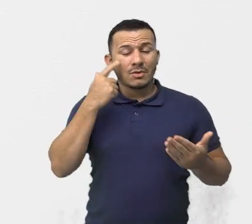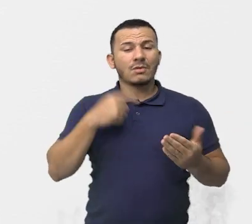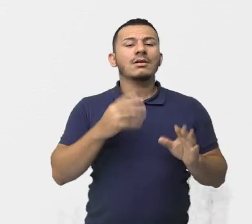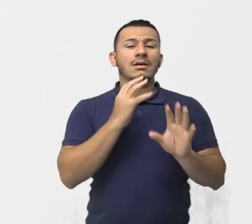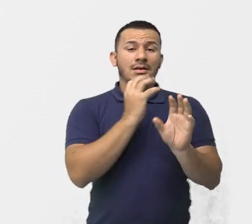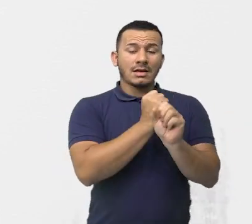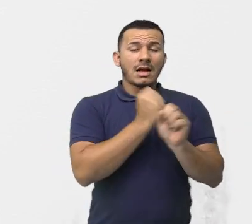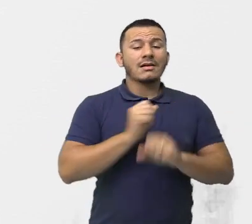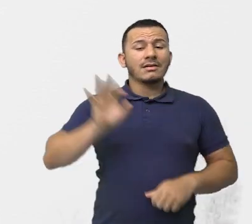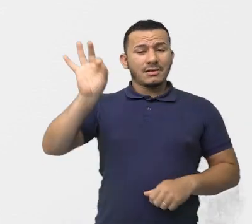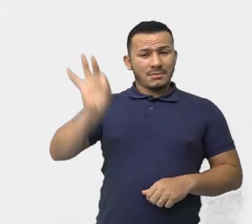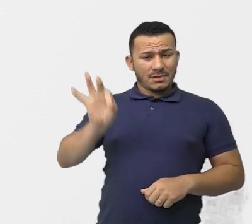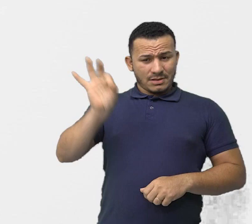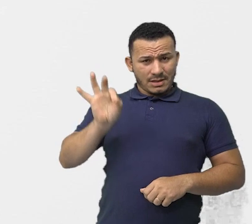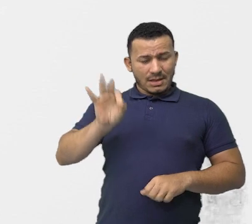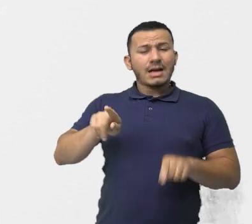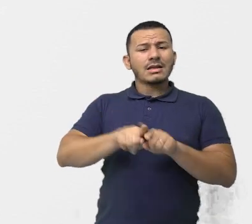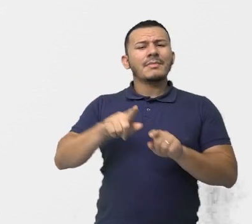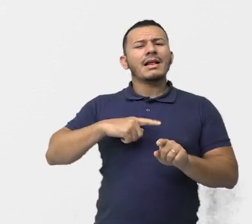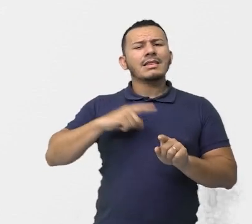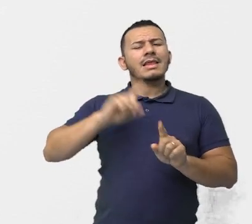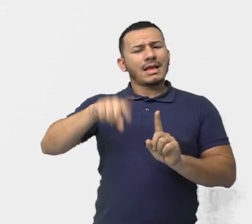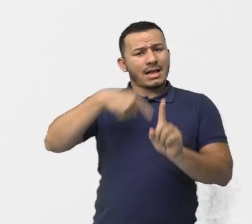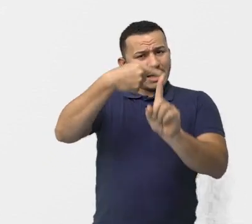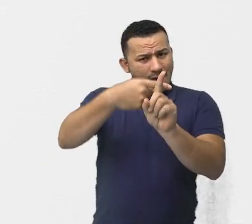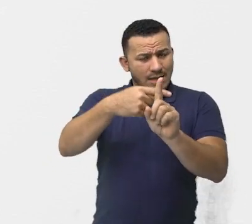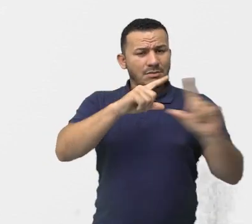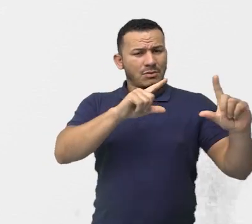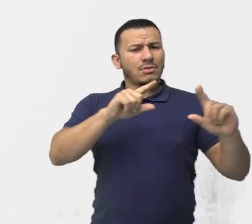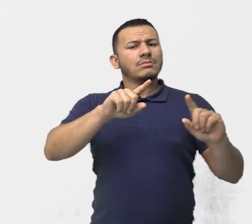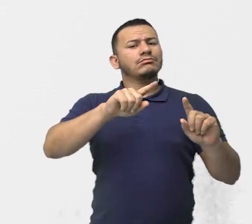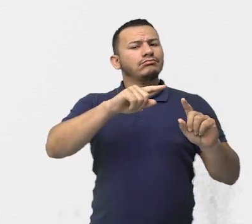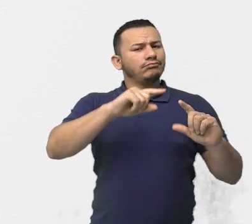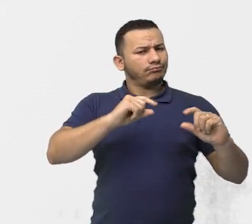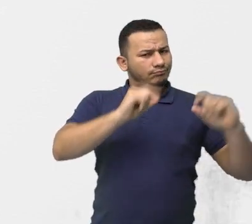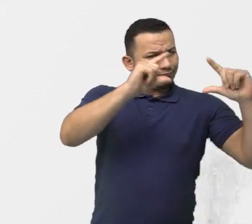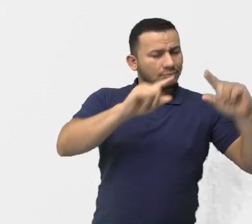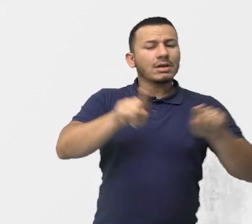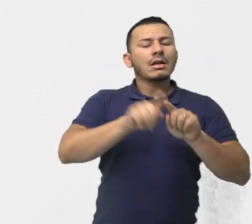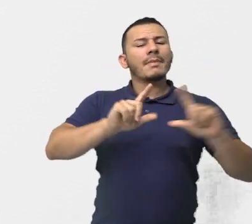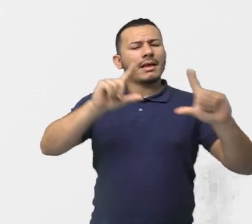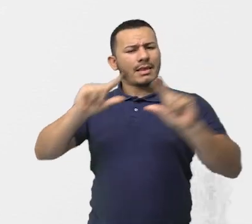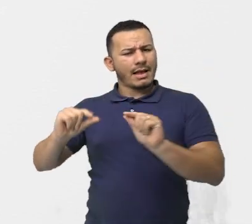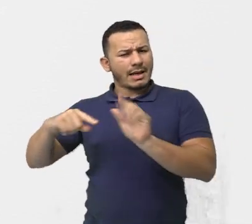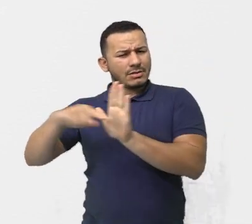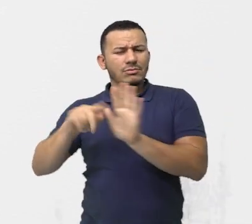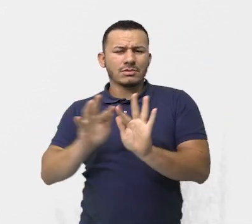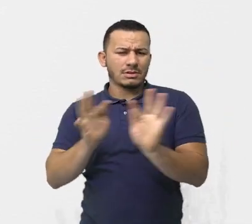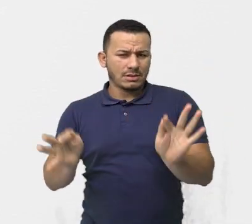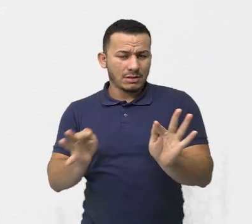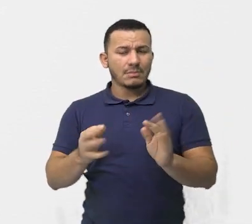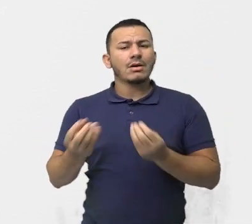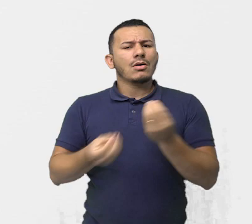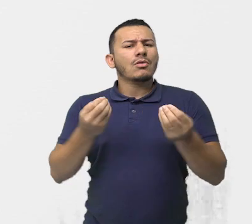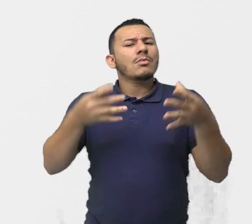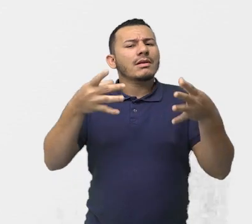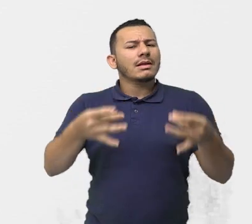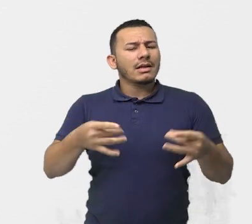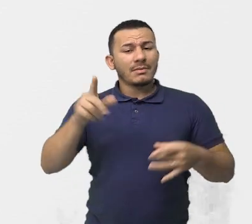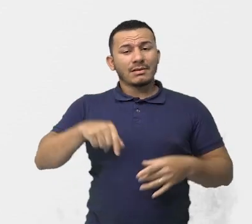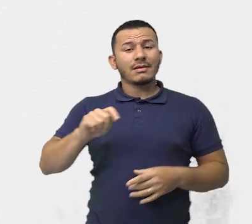de porcentagem e de acréscimo e decréscimo simples. E o detalhamento,